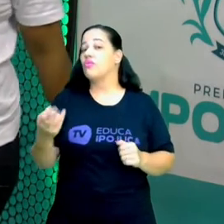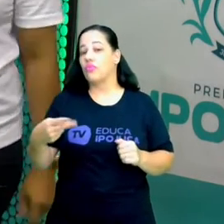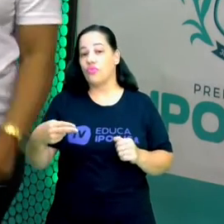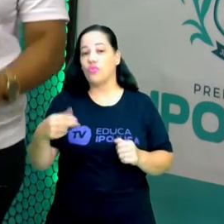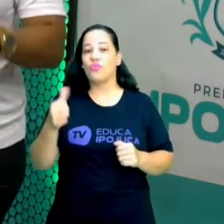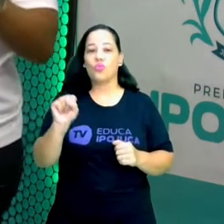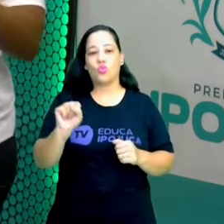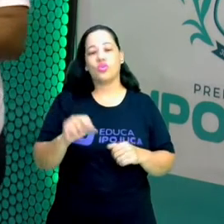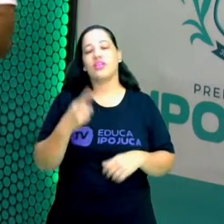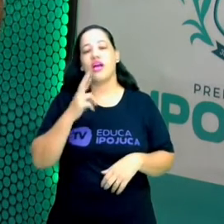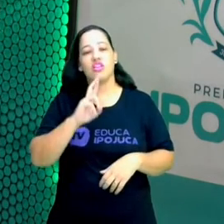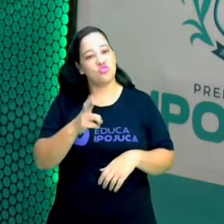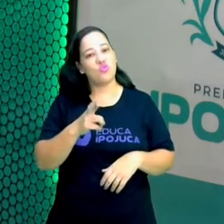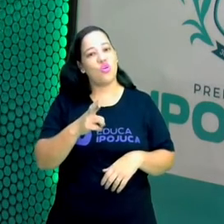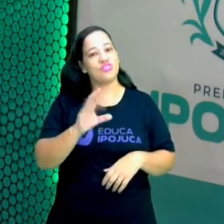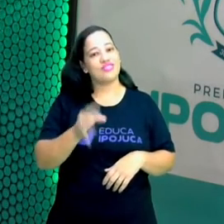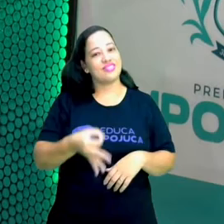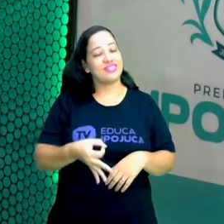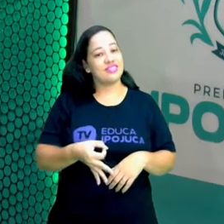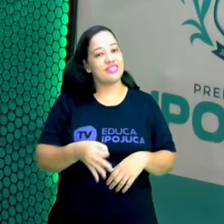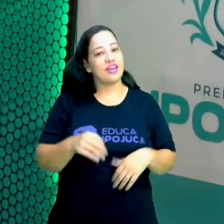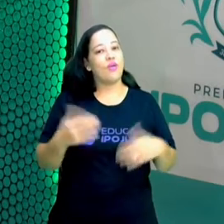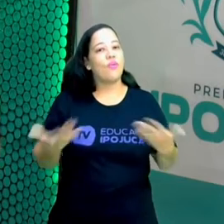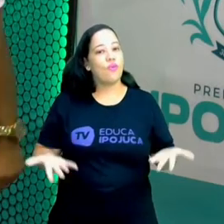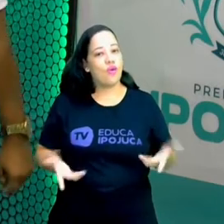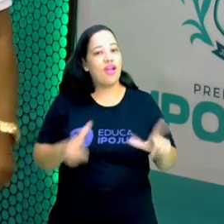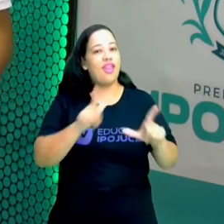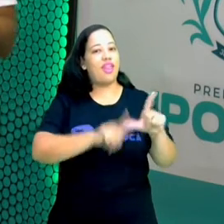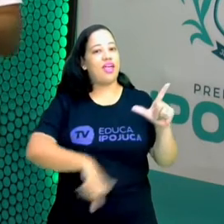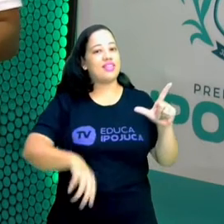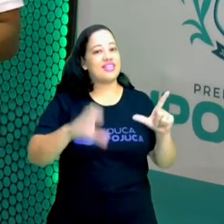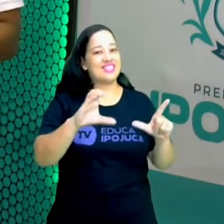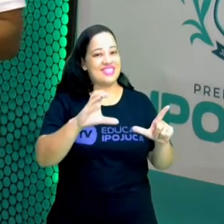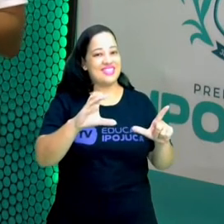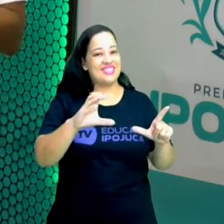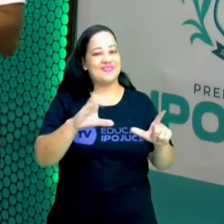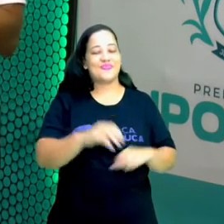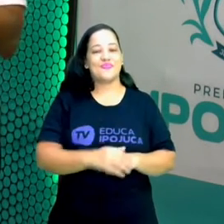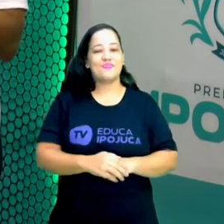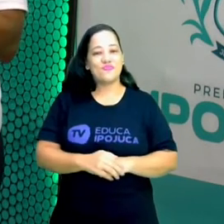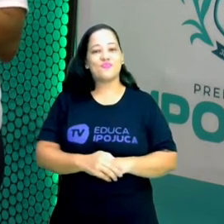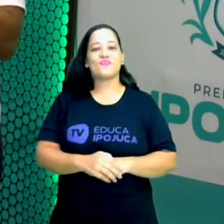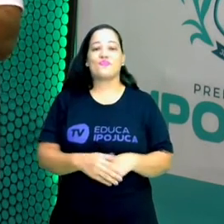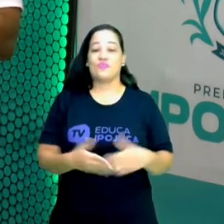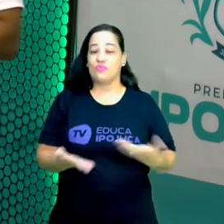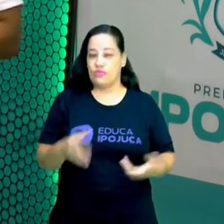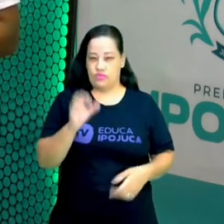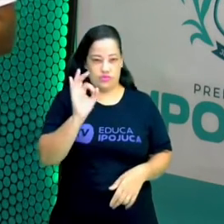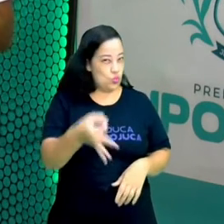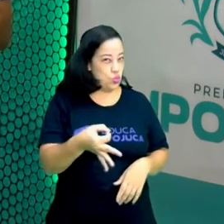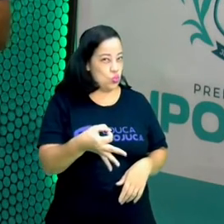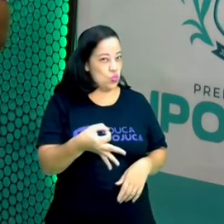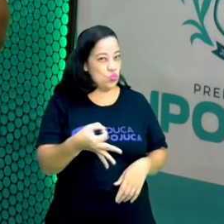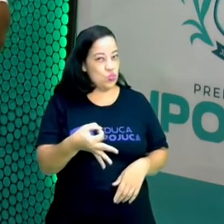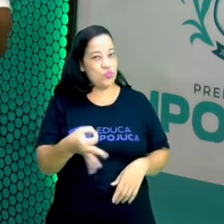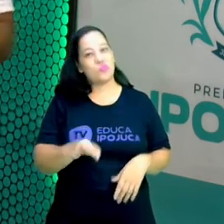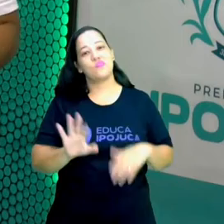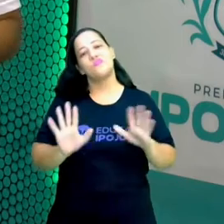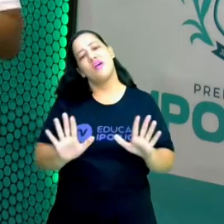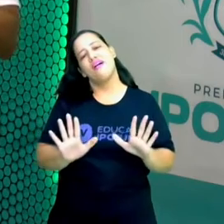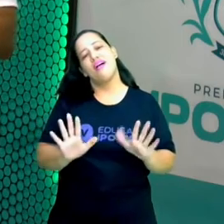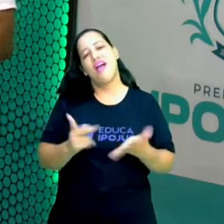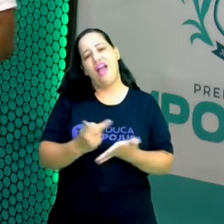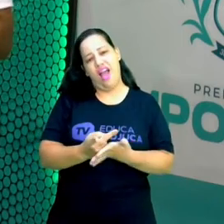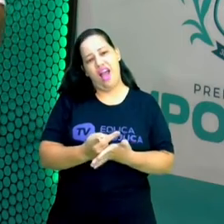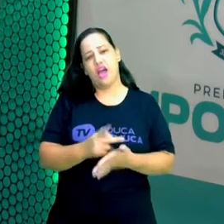8. Então, a resposta correta seria letra C. Tudo bem? Será que você acertou? Mas se não